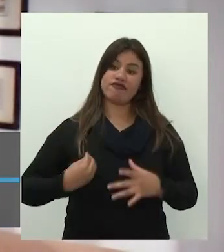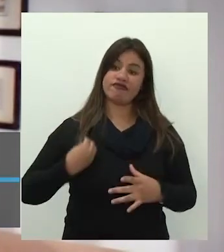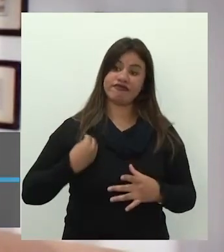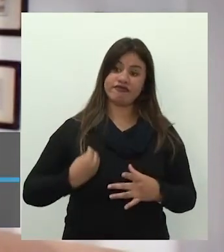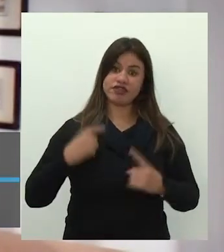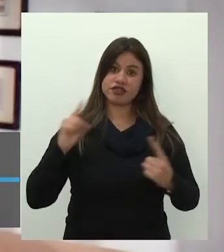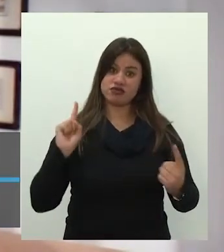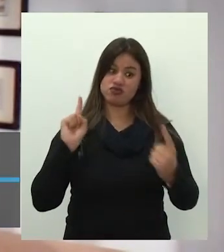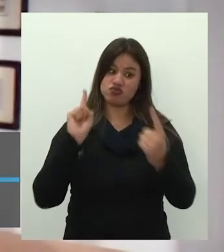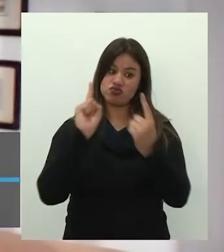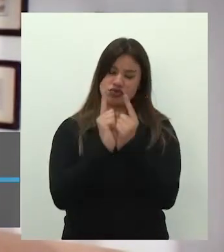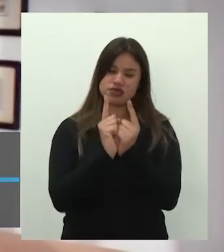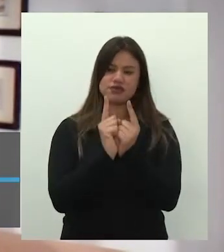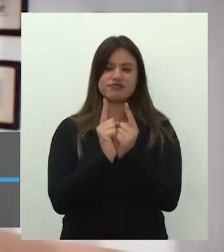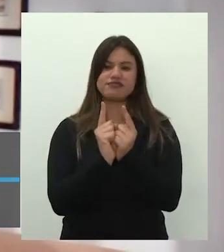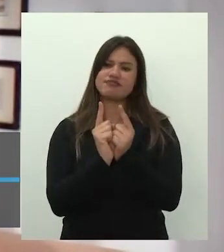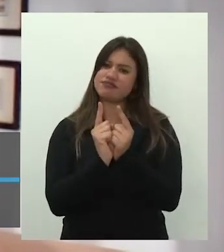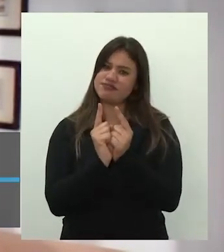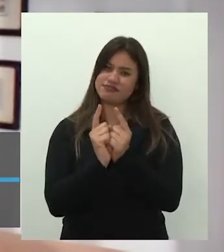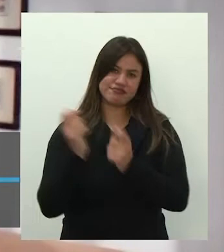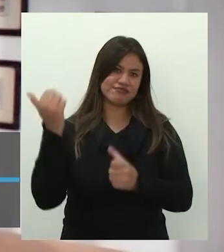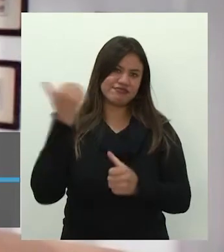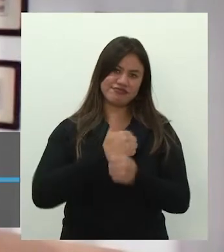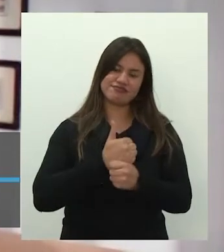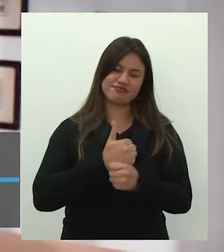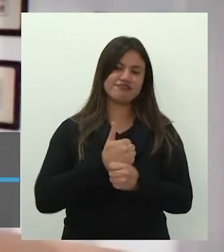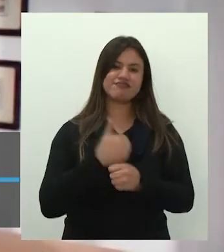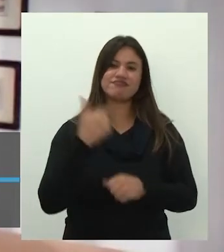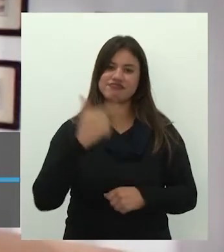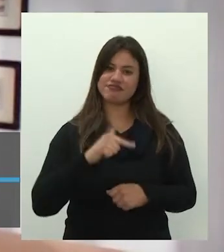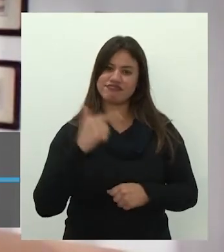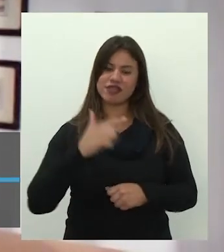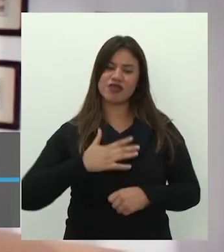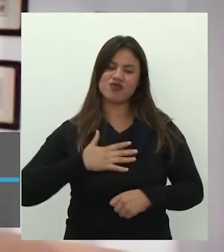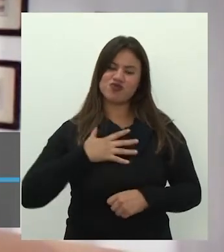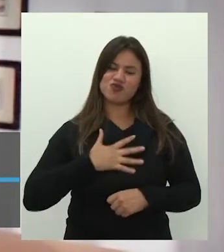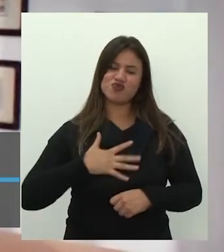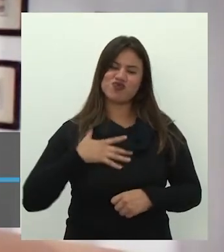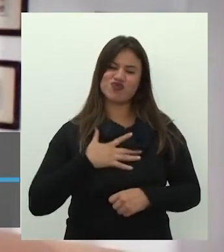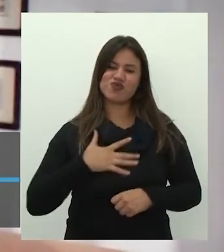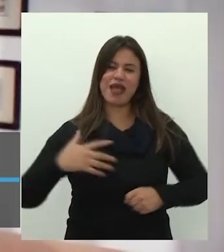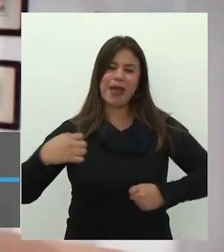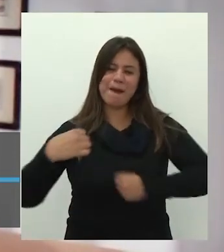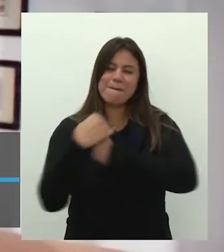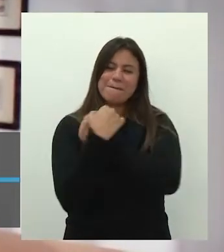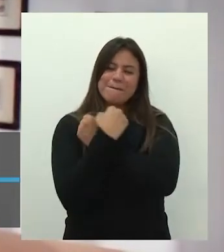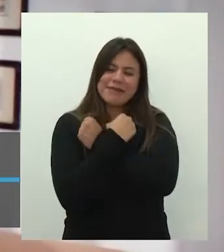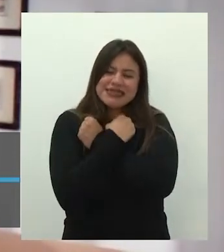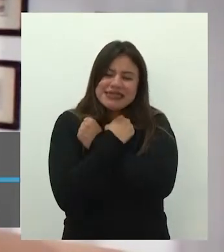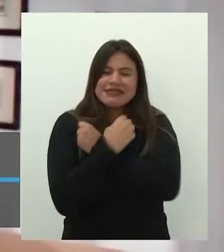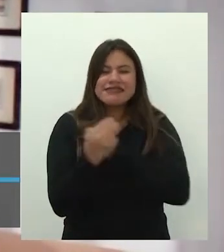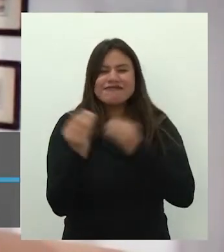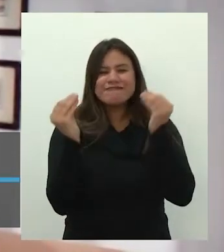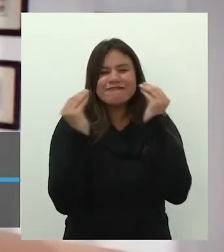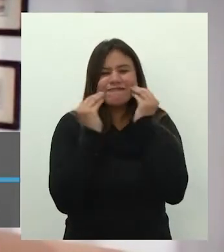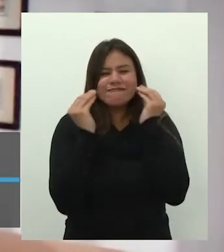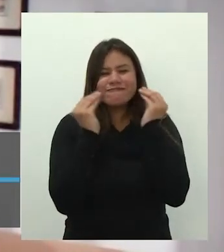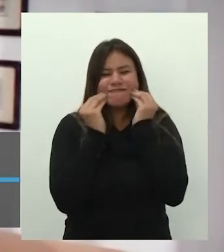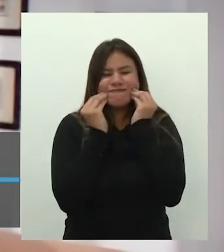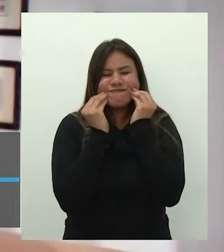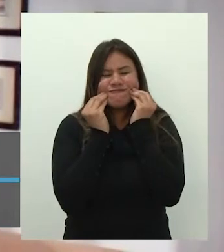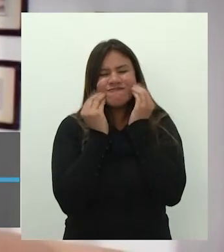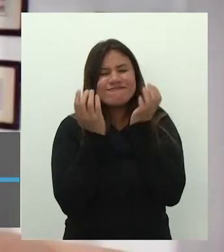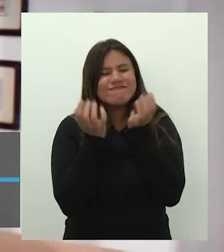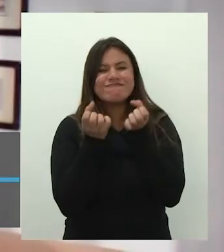for possível, não tem o que pague, né, gente? Não tem coisa mais gostosa do que abraçar alguém, beijar alguém, né? É muito